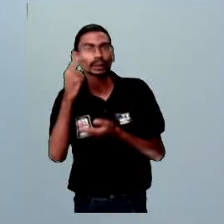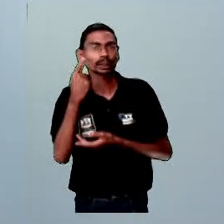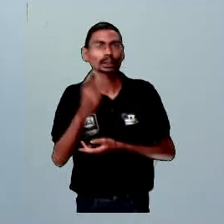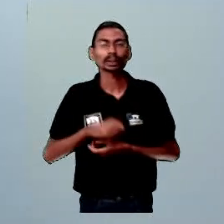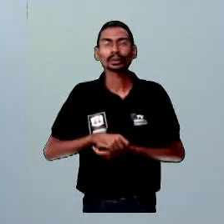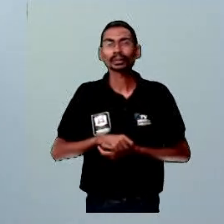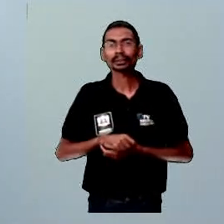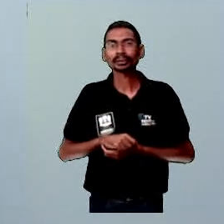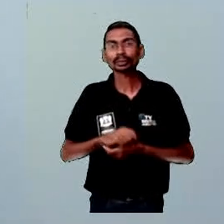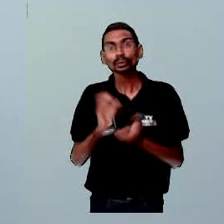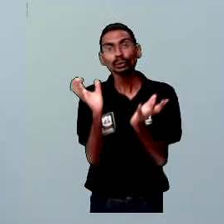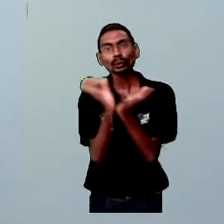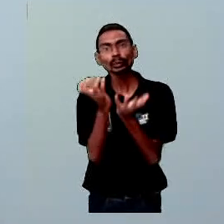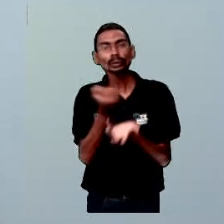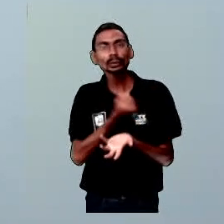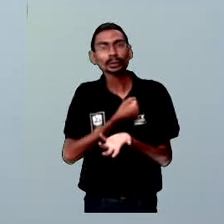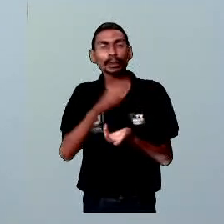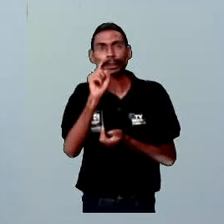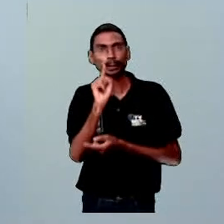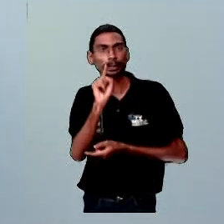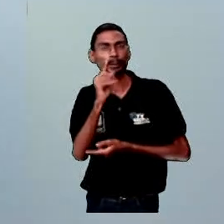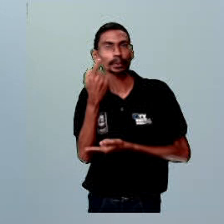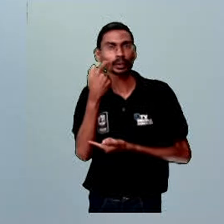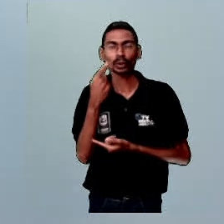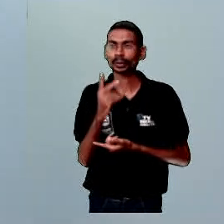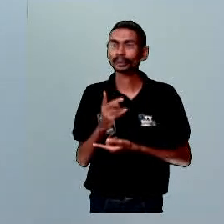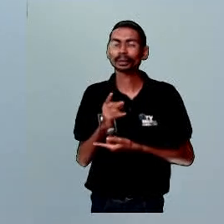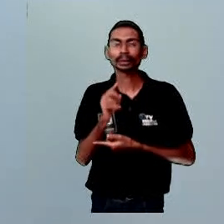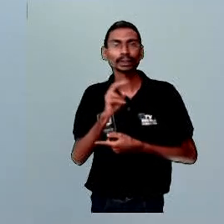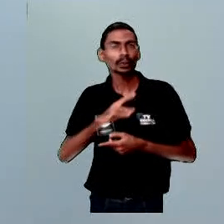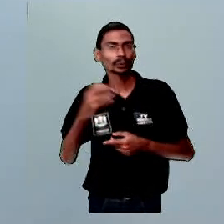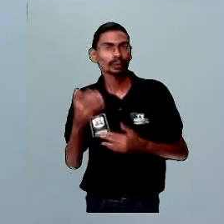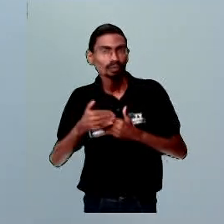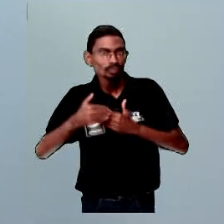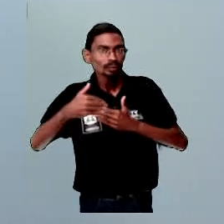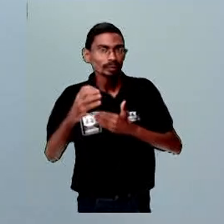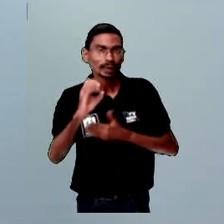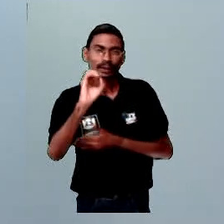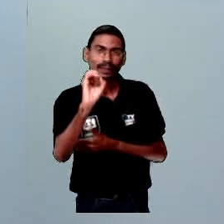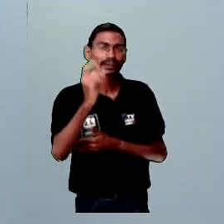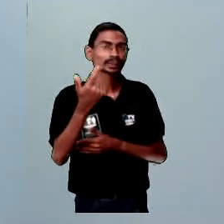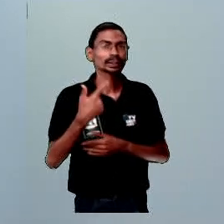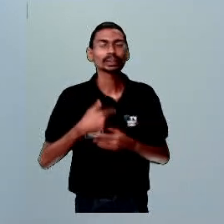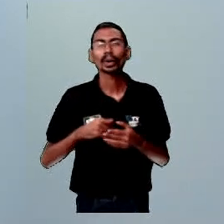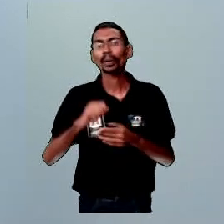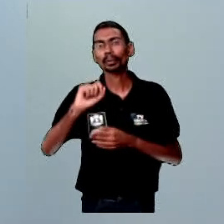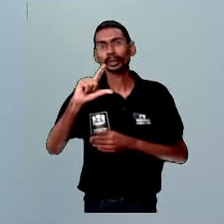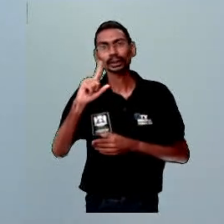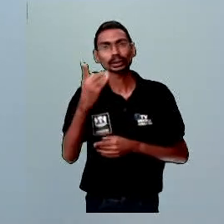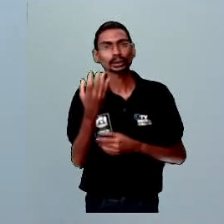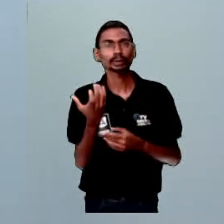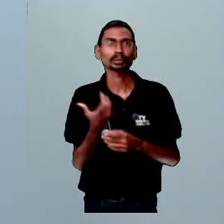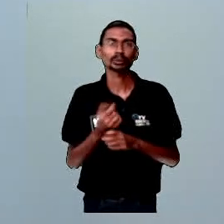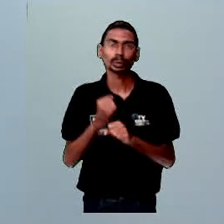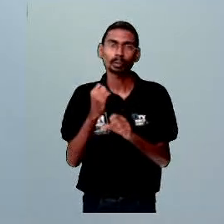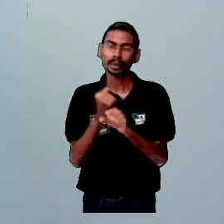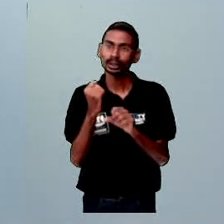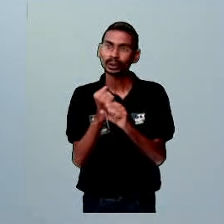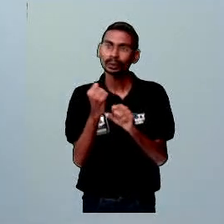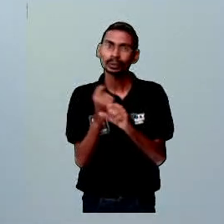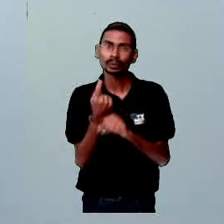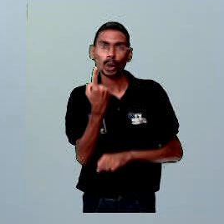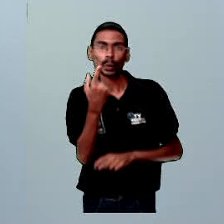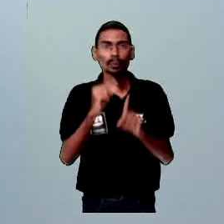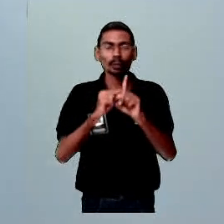cima. Os números naturais começam a partir do 0 e vão aumentando sempre, somando unidade, certo?